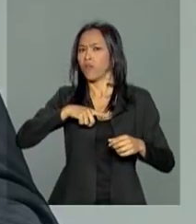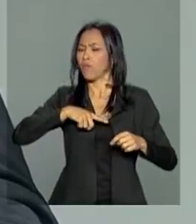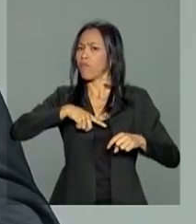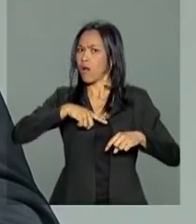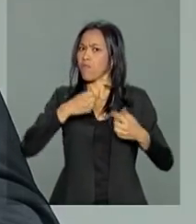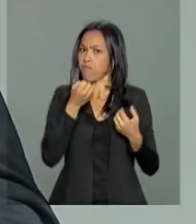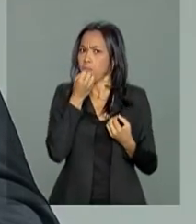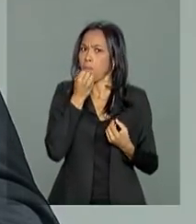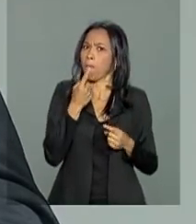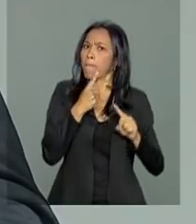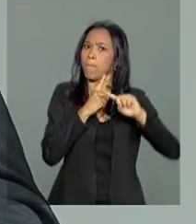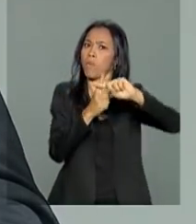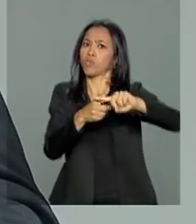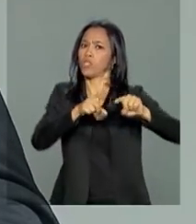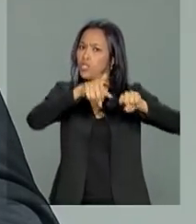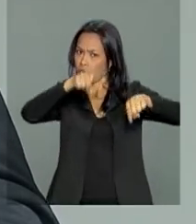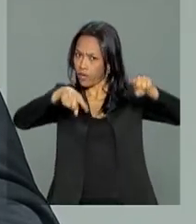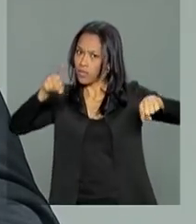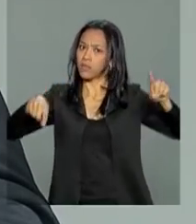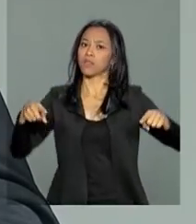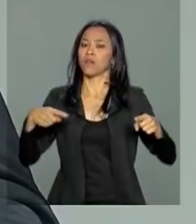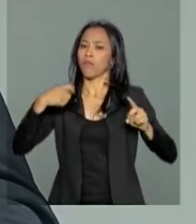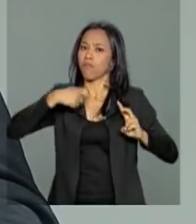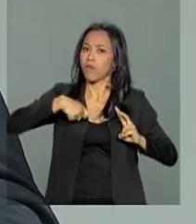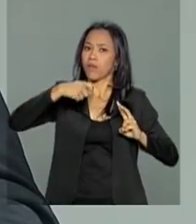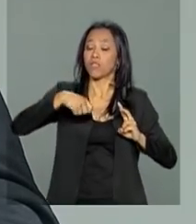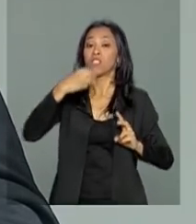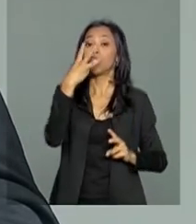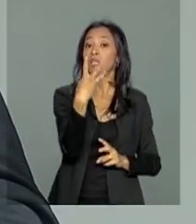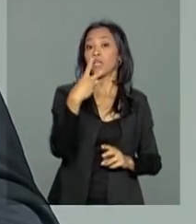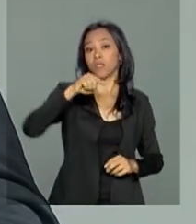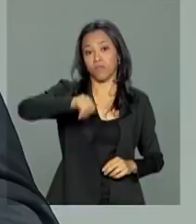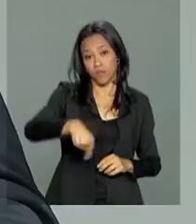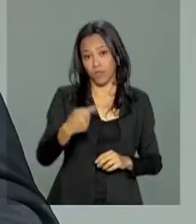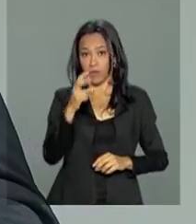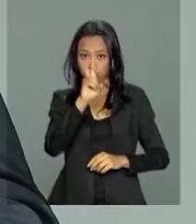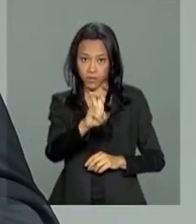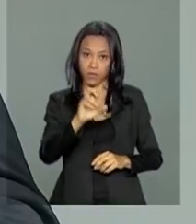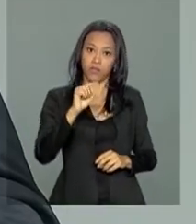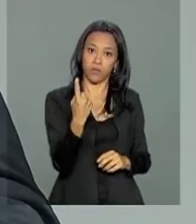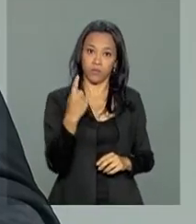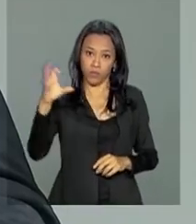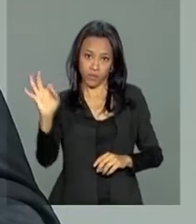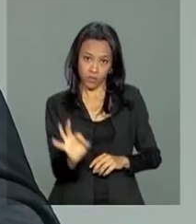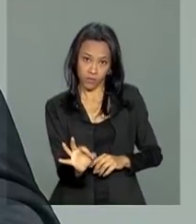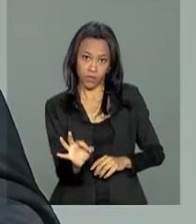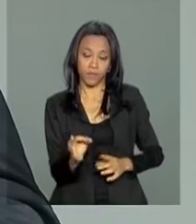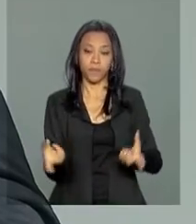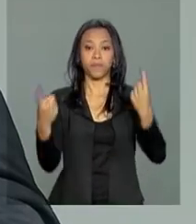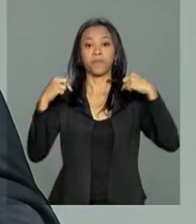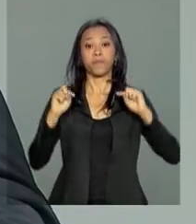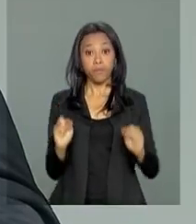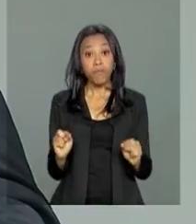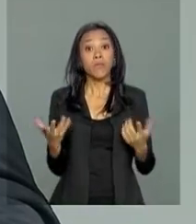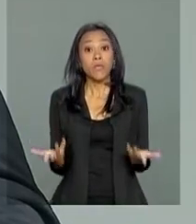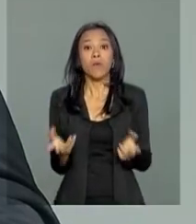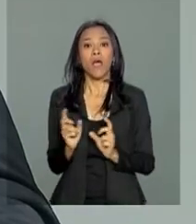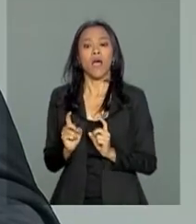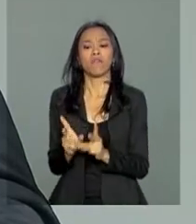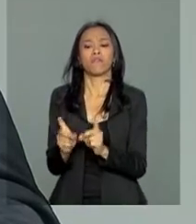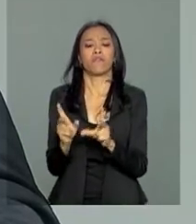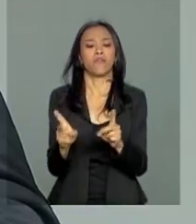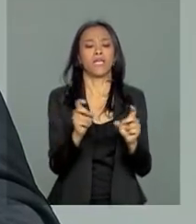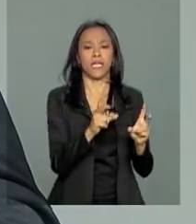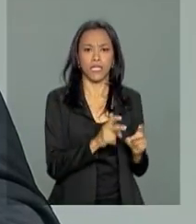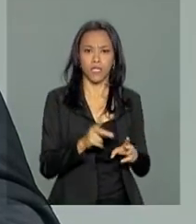mês contra mesmo em relação ao ano anterior de 3,51 por cento a a venda de bens pedida